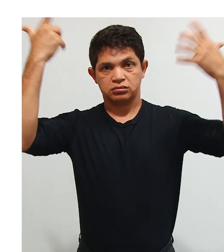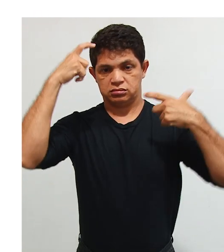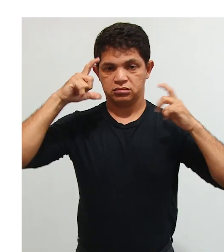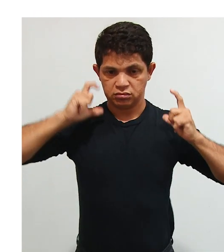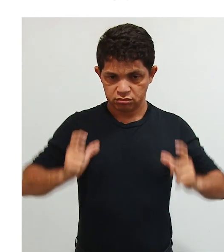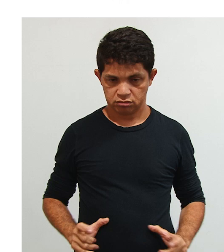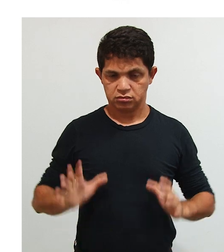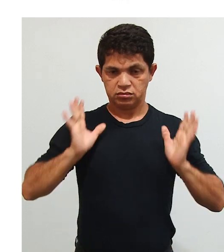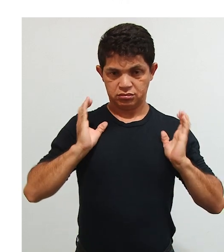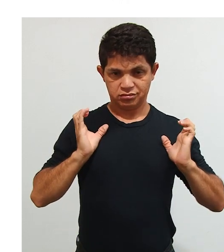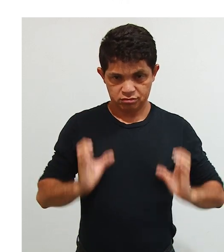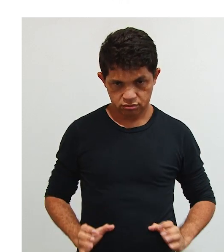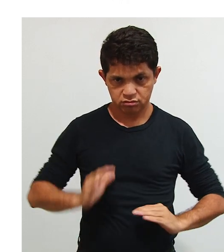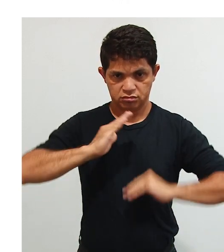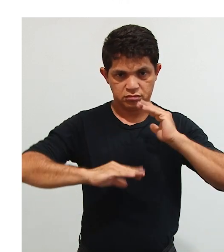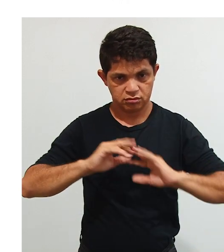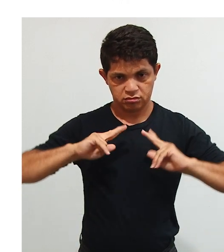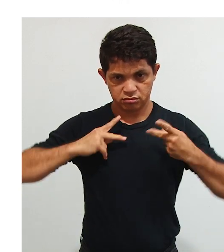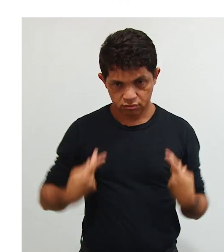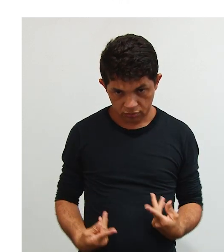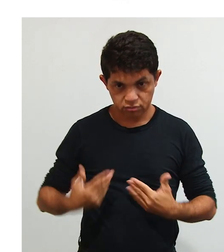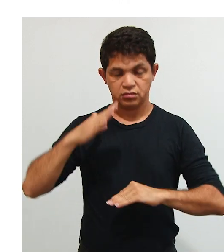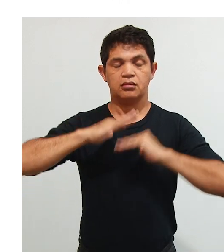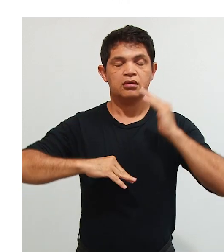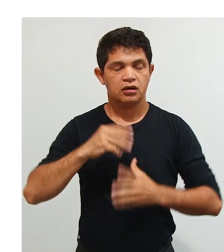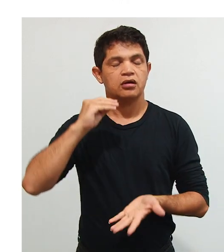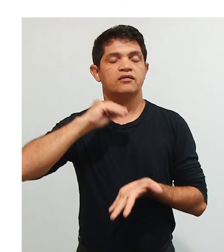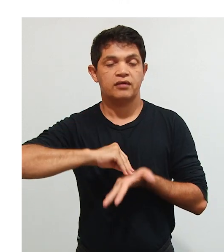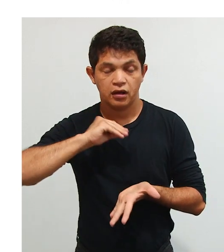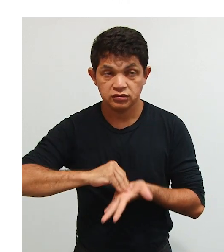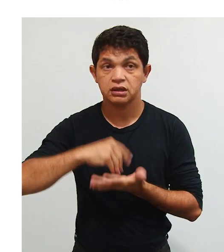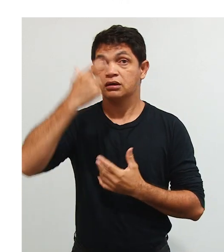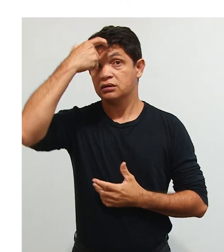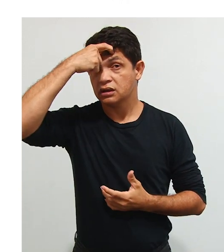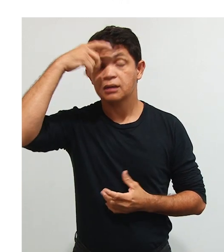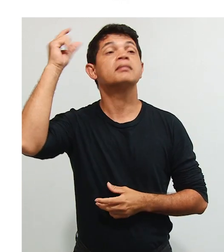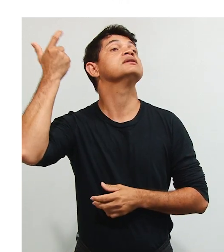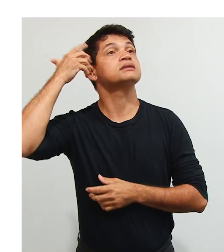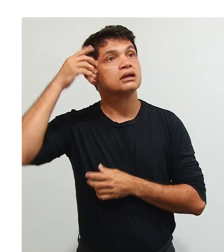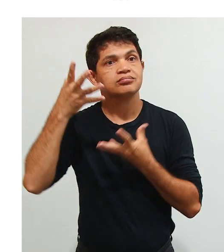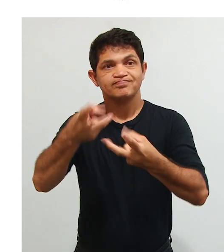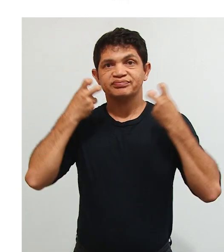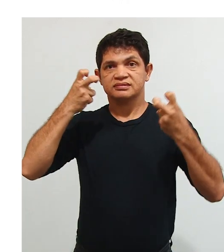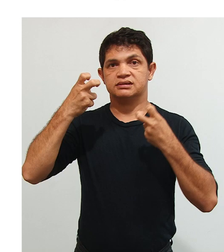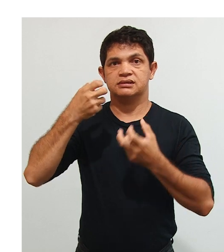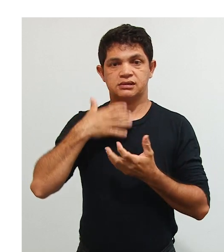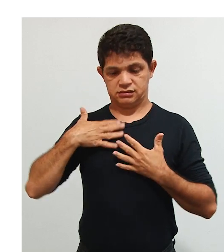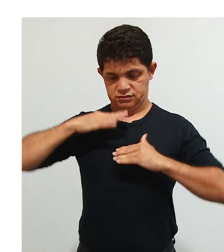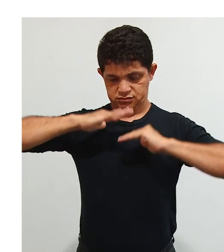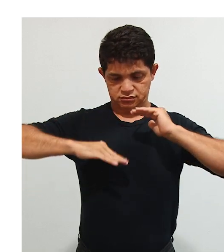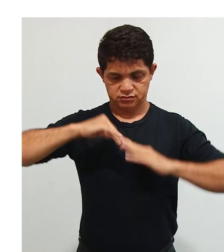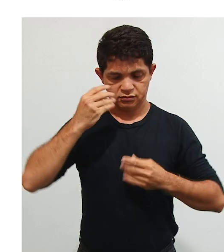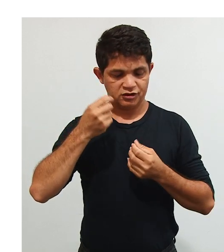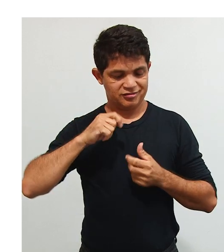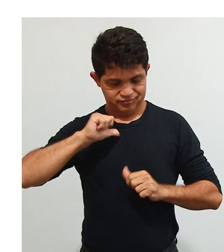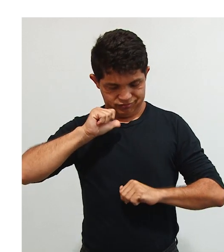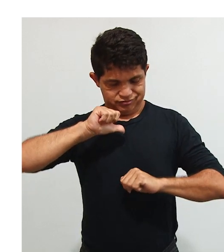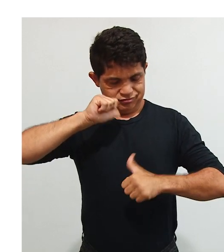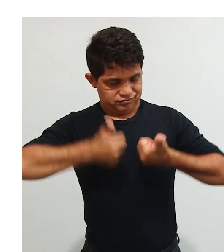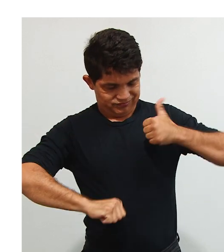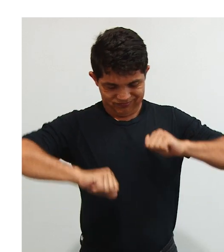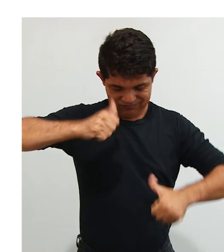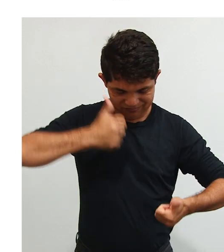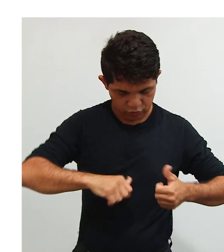é seu. E existe o meu. Aqui eu consigo dominar. Eu consigo dominar não o que vai